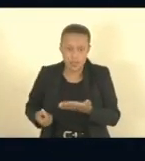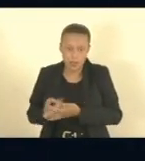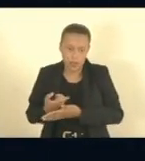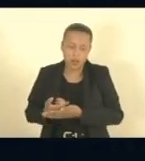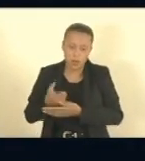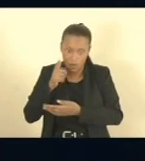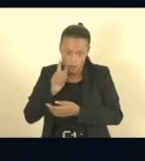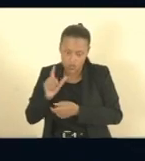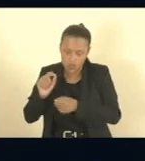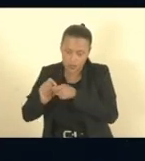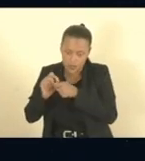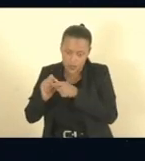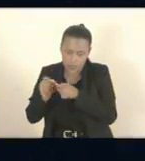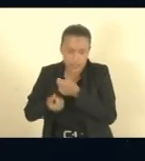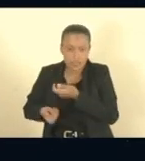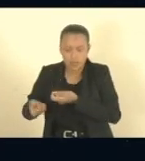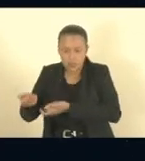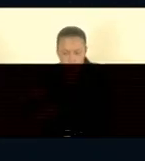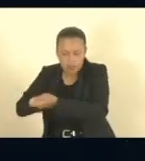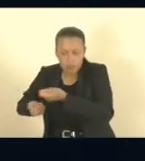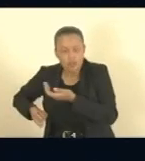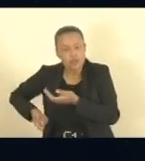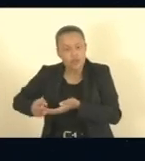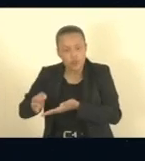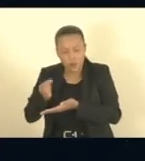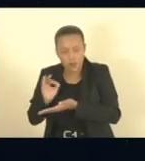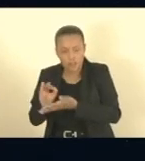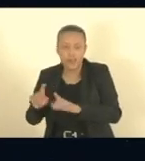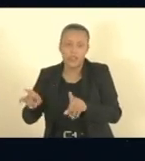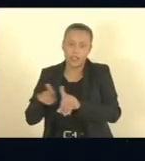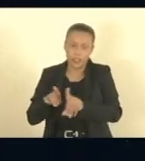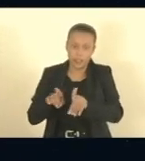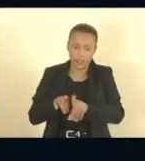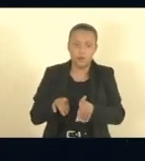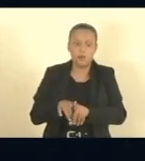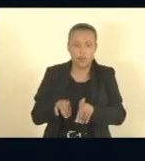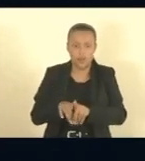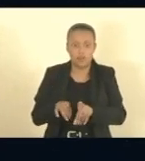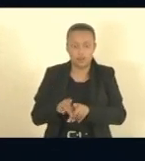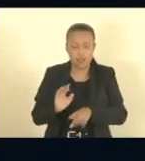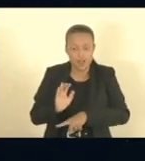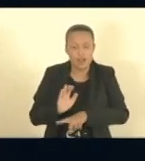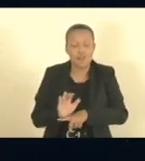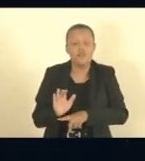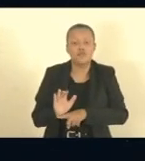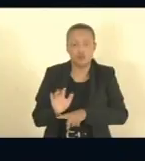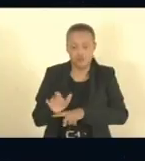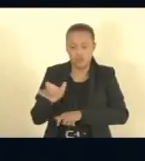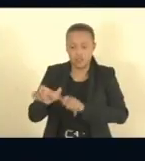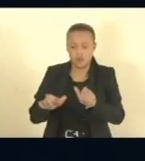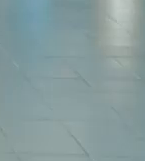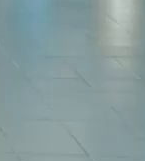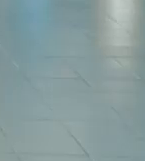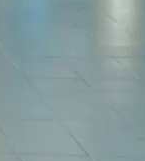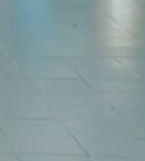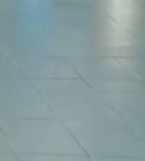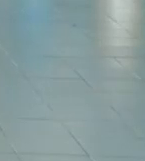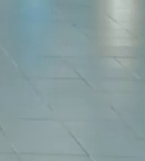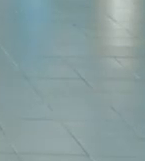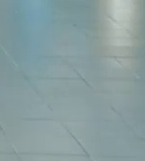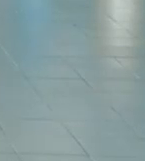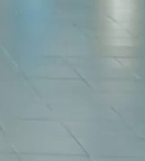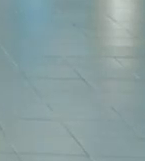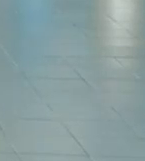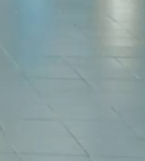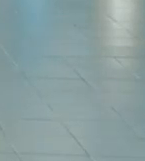uma redução nos preços ao consumidor e principalmente permitir que o produtor tenha maior margem de lucro também